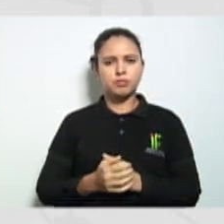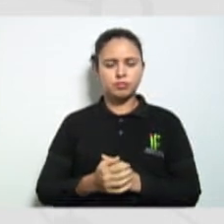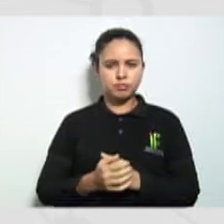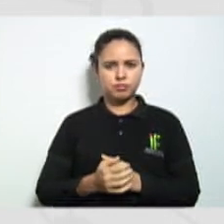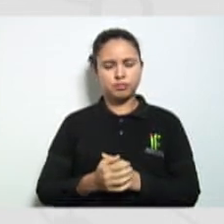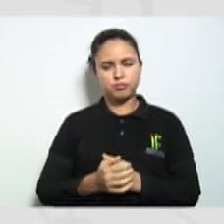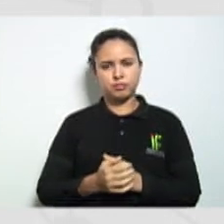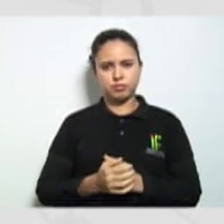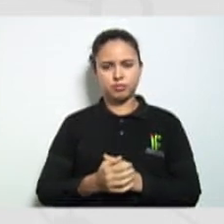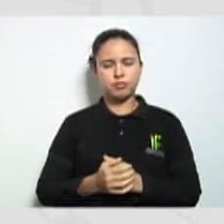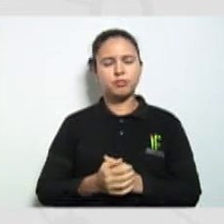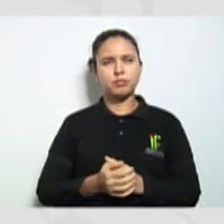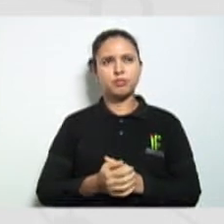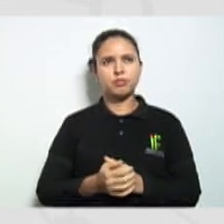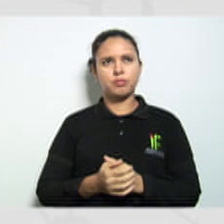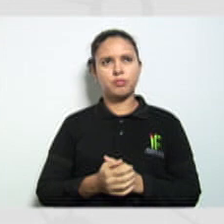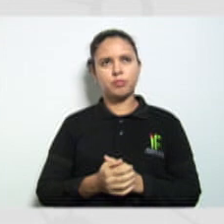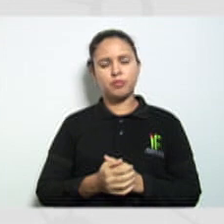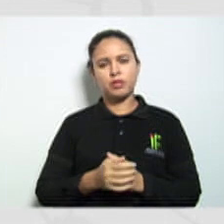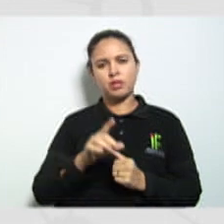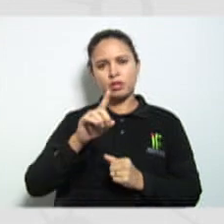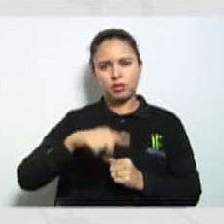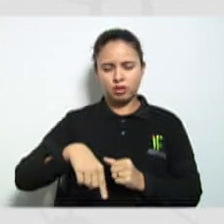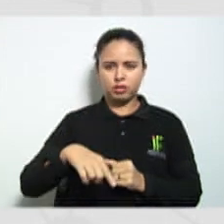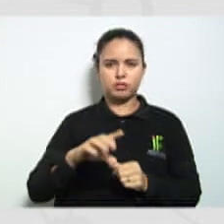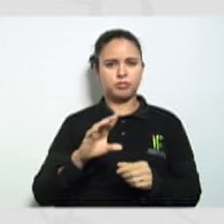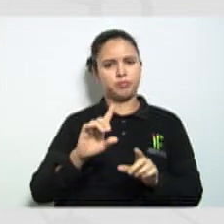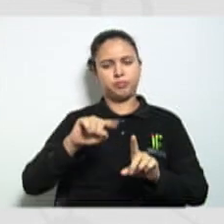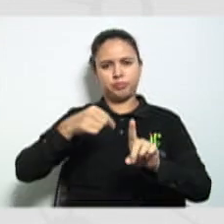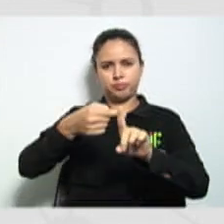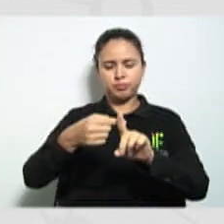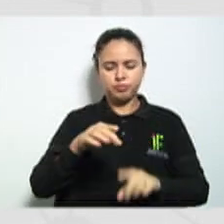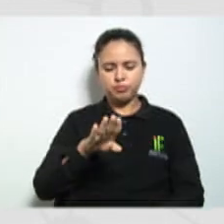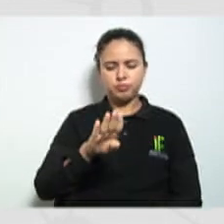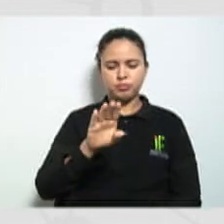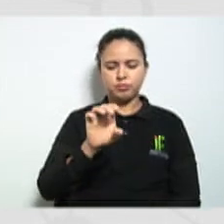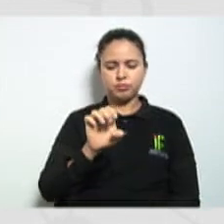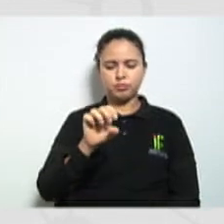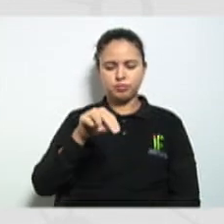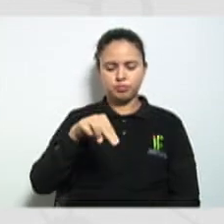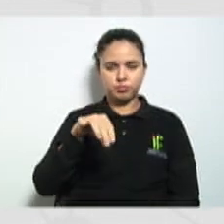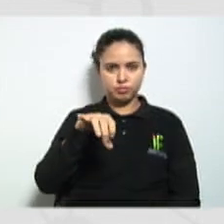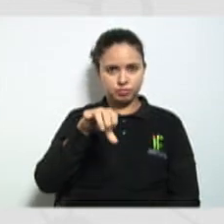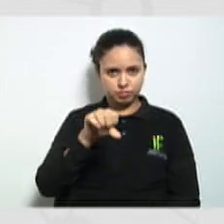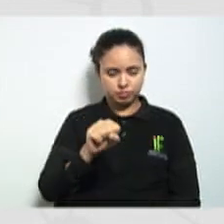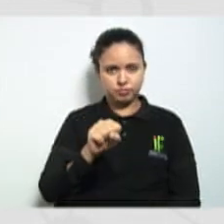é formado pelos bens. De um lado vai ficar os bens e direitos,